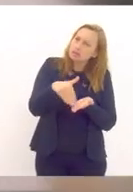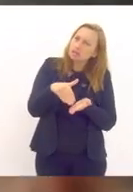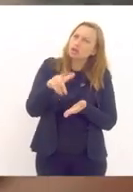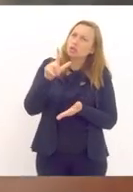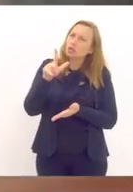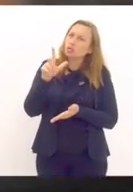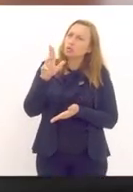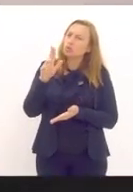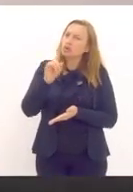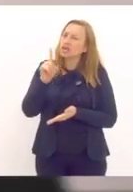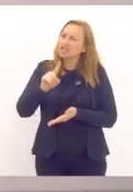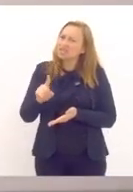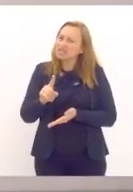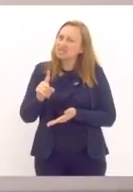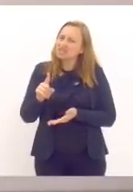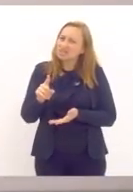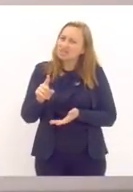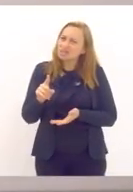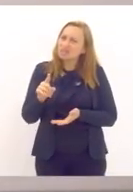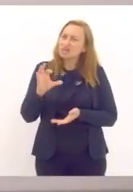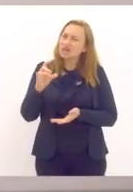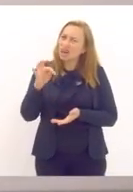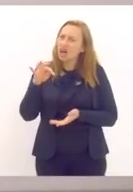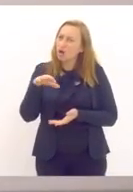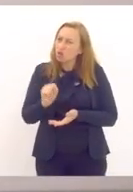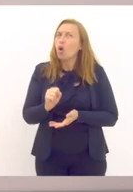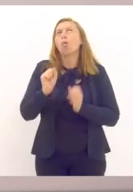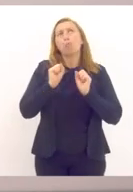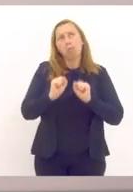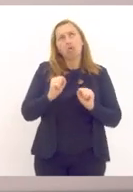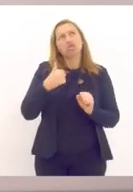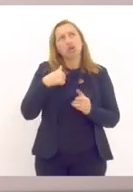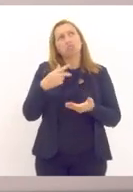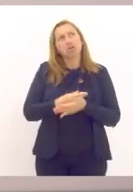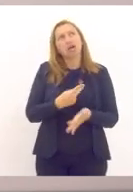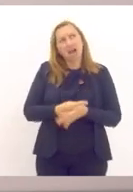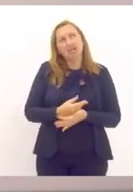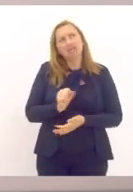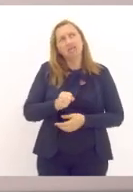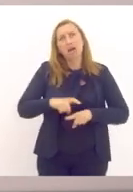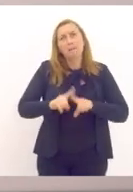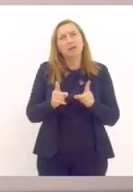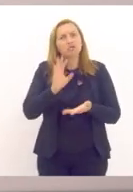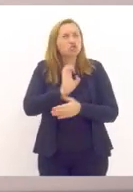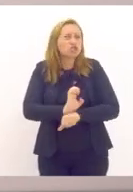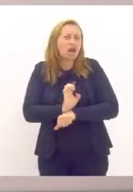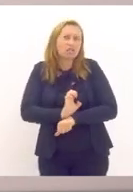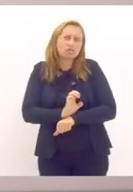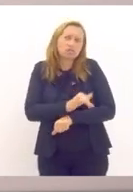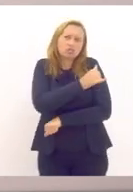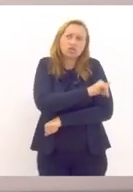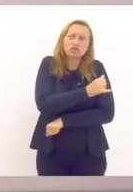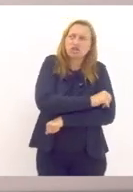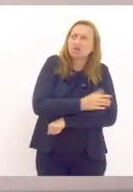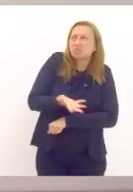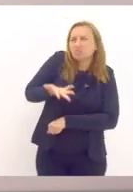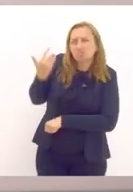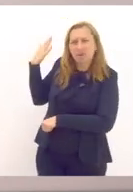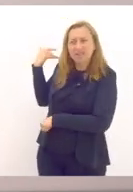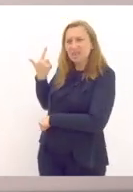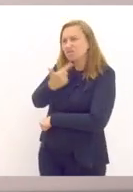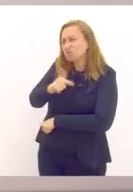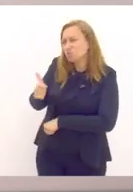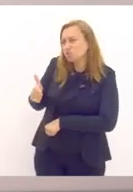Cláudio, e posso estar enganado, mas o Estado do Rio de Janeiro, à época, ainda não tinha o hábito